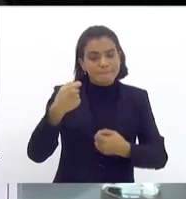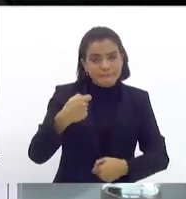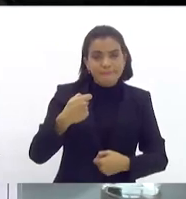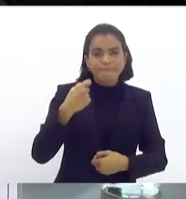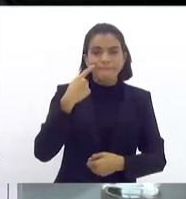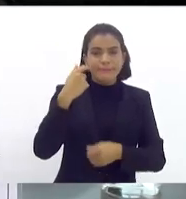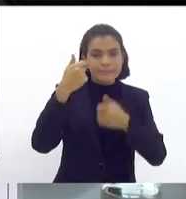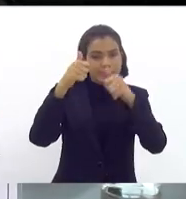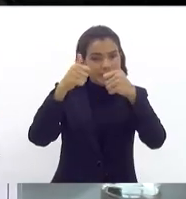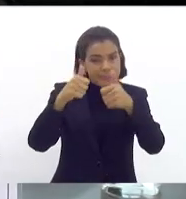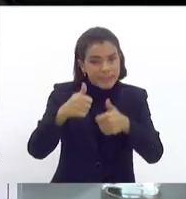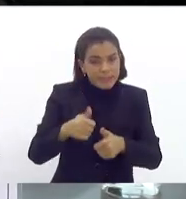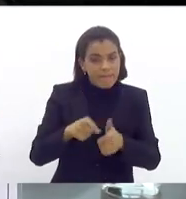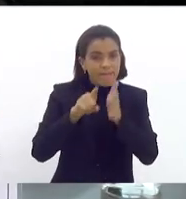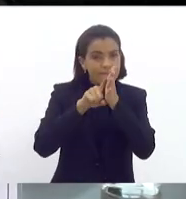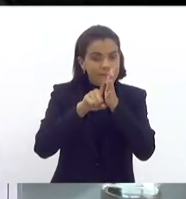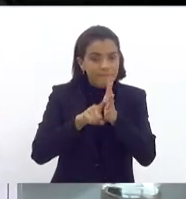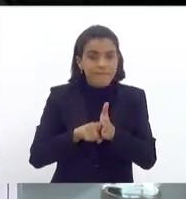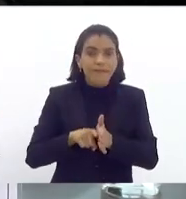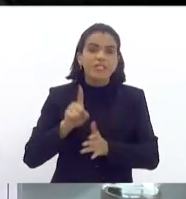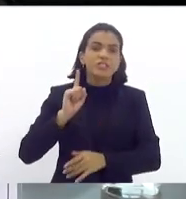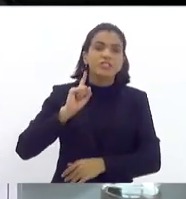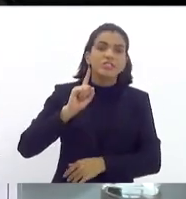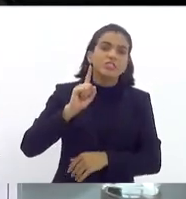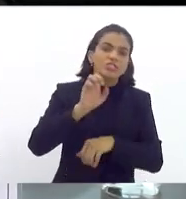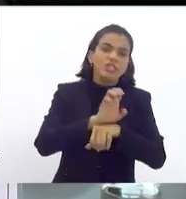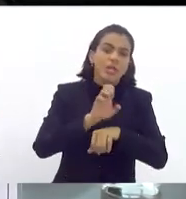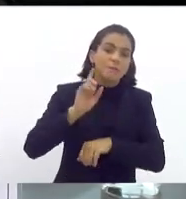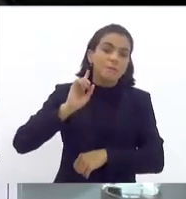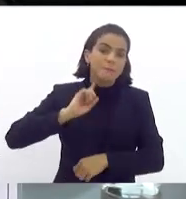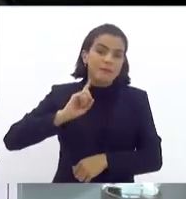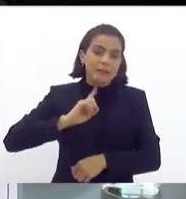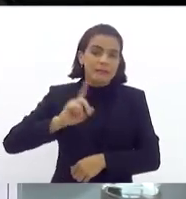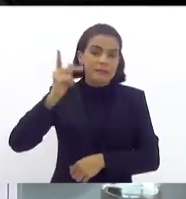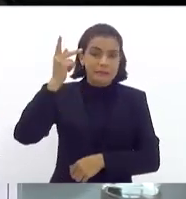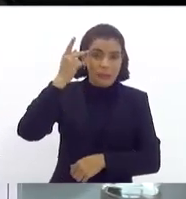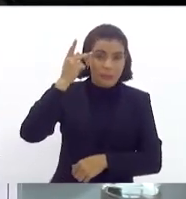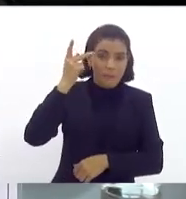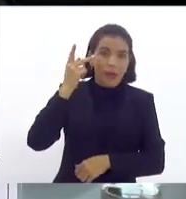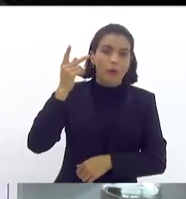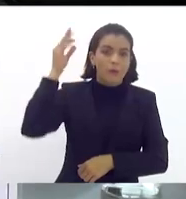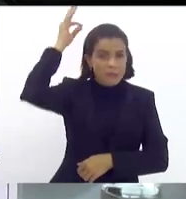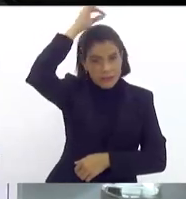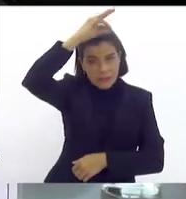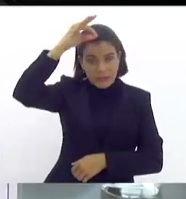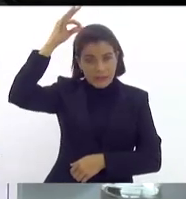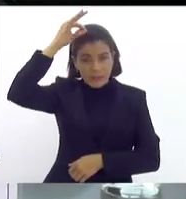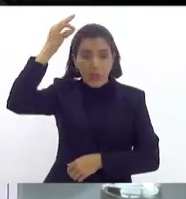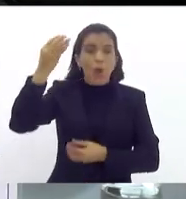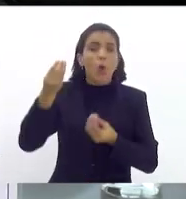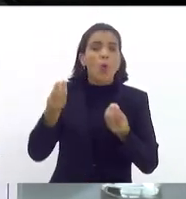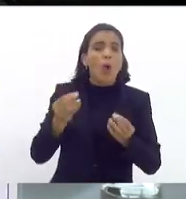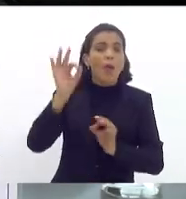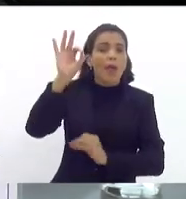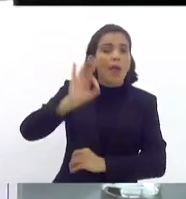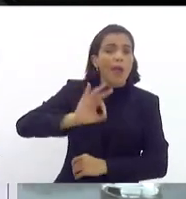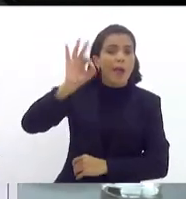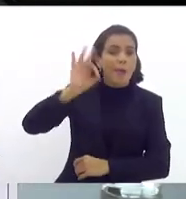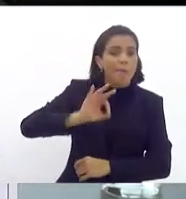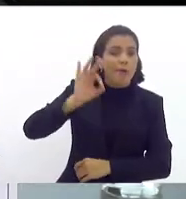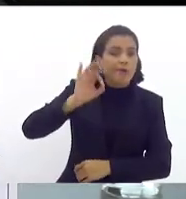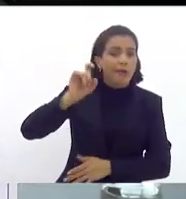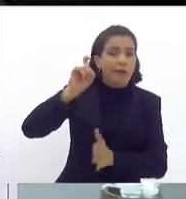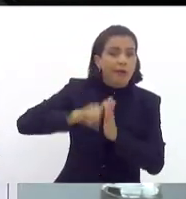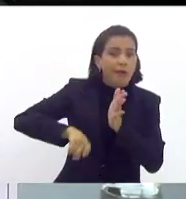verificar se nos estados de Minas Gerais, São Paulo e Espírito Santo, qual é a alíquota que é